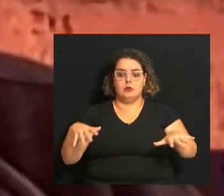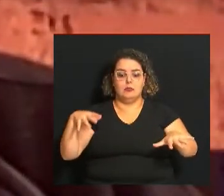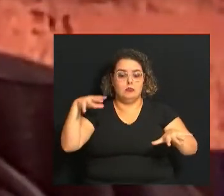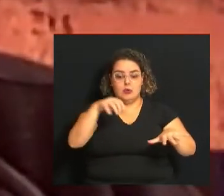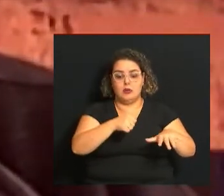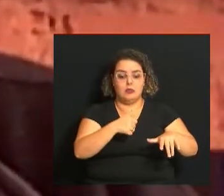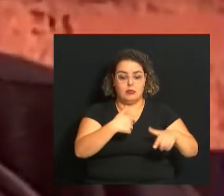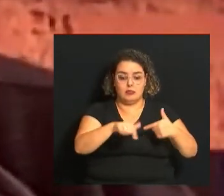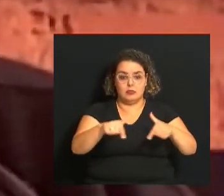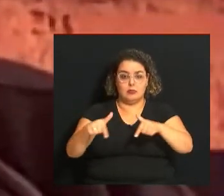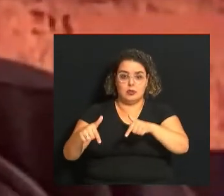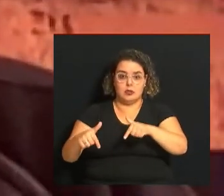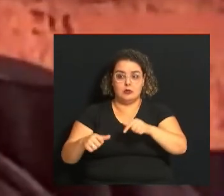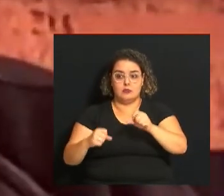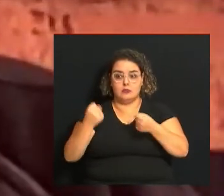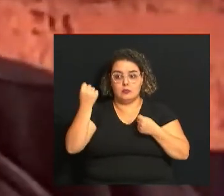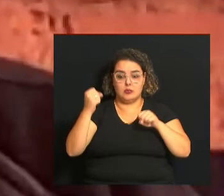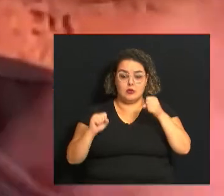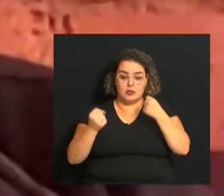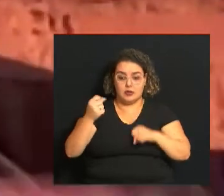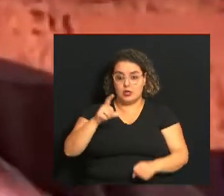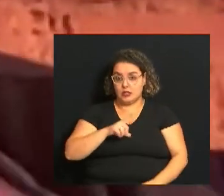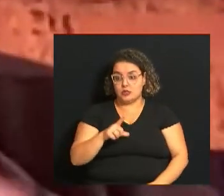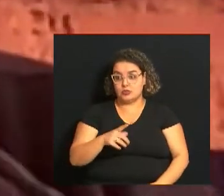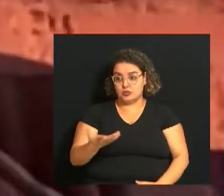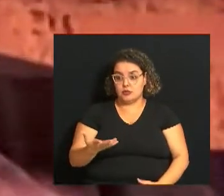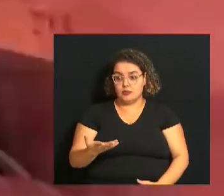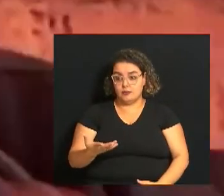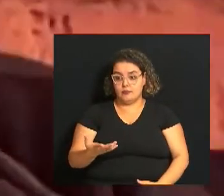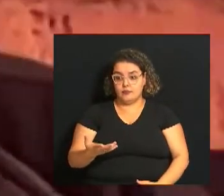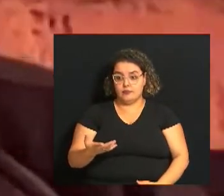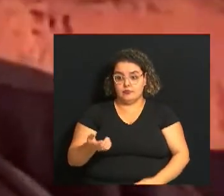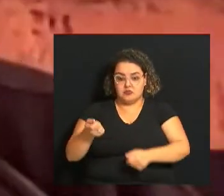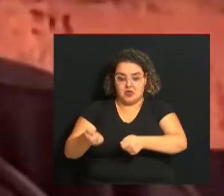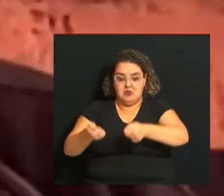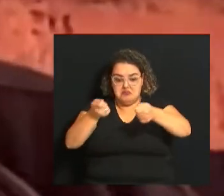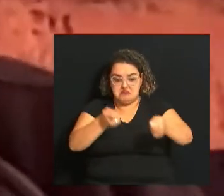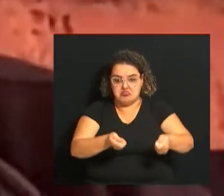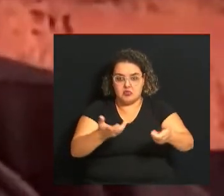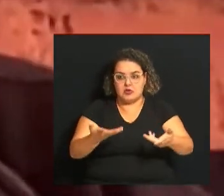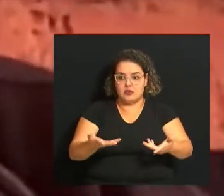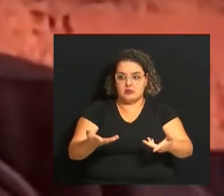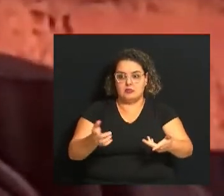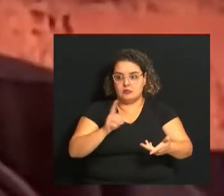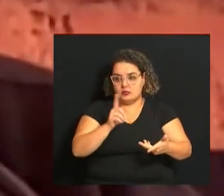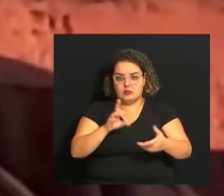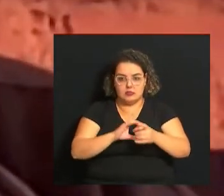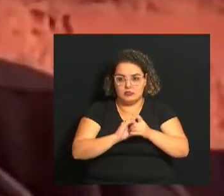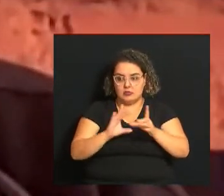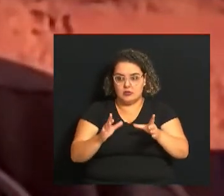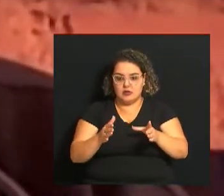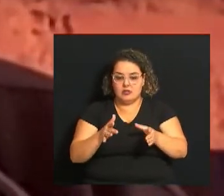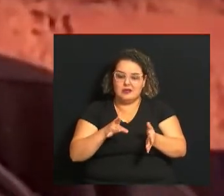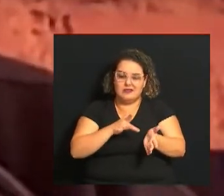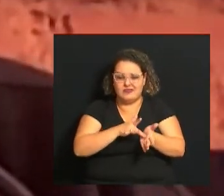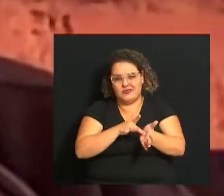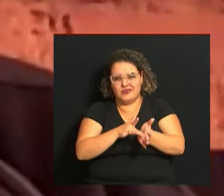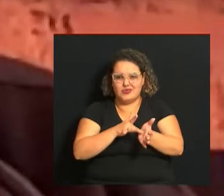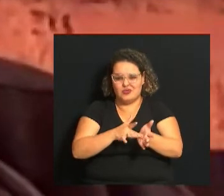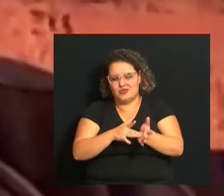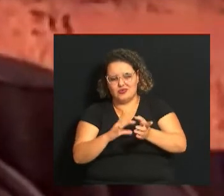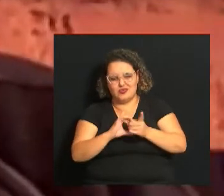indústria, principalmente. Os regimes autoritários não foram tanto para o regime democrático, se disfarçaram um pouco de democracias, mas